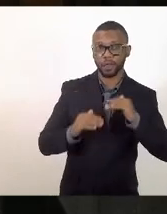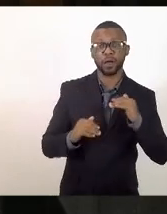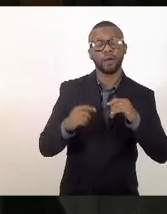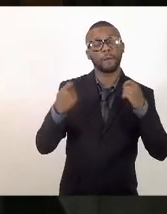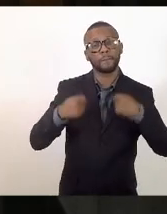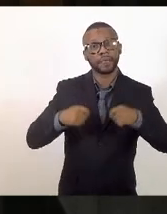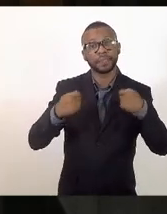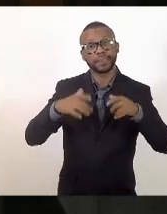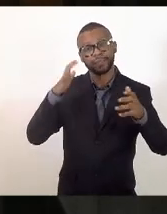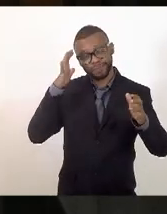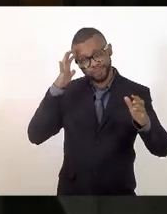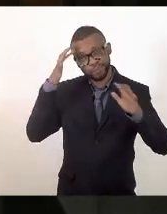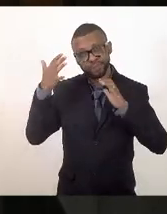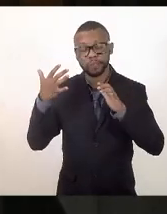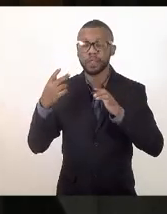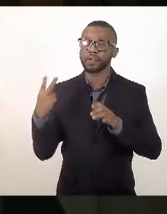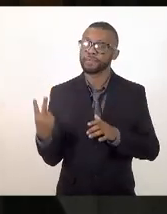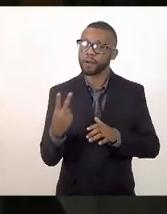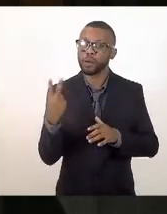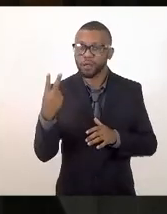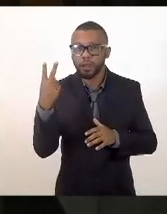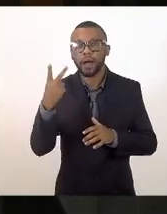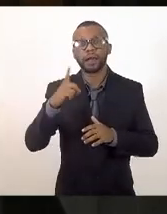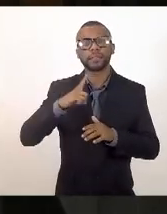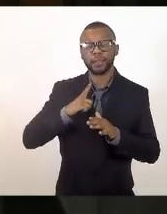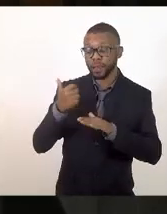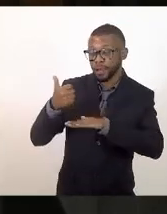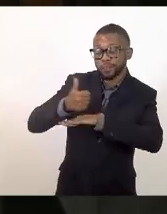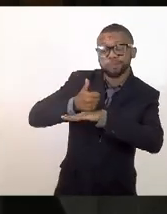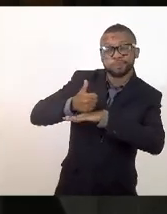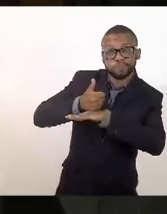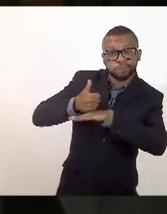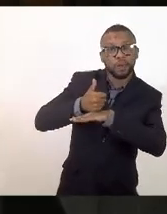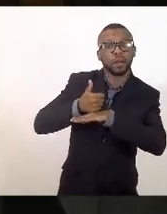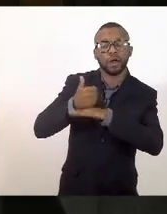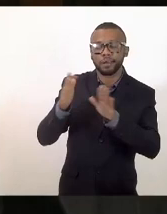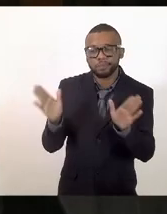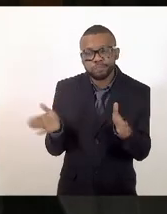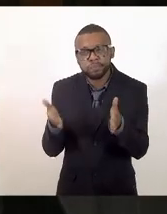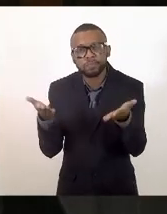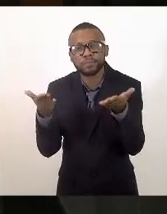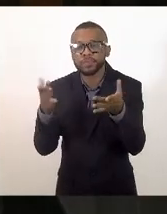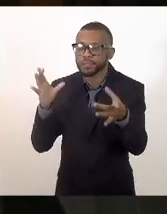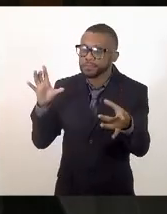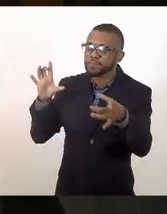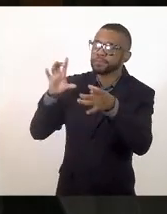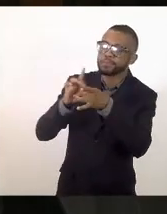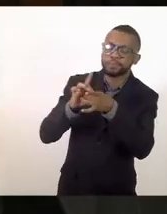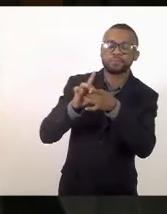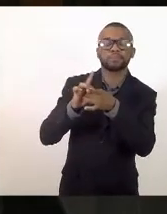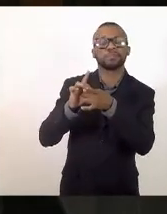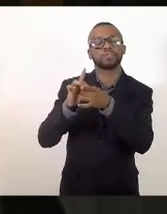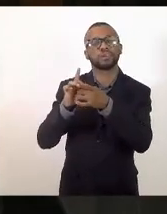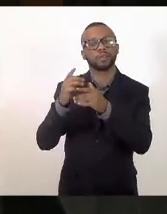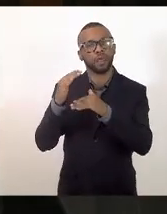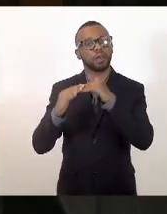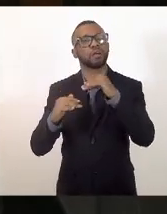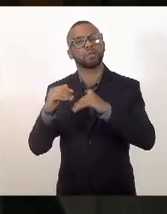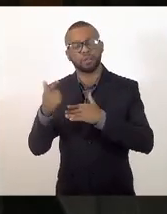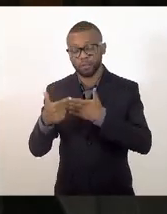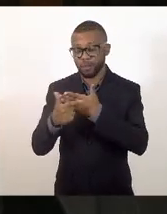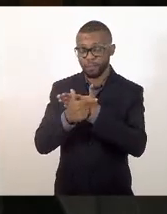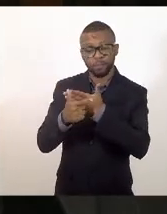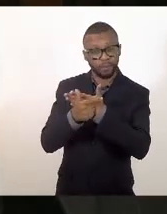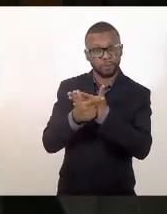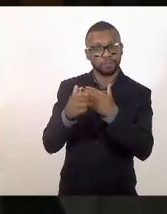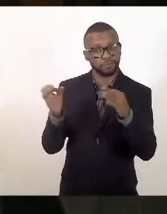definitivamente serem valorizados, terem a sua carreira, a promoção devida na sua carreira e poderem cumprir a sua missão de